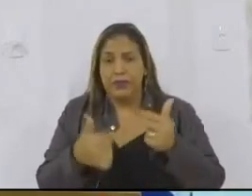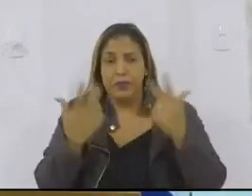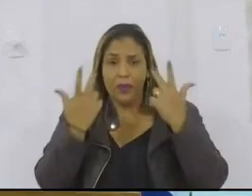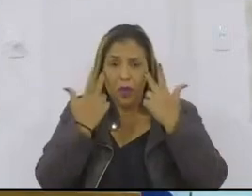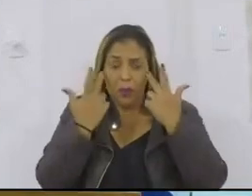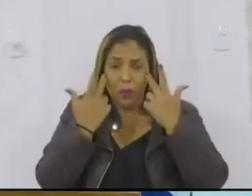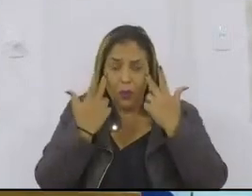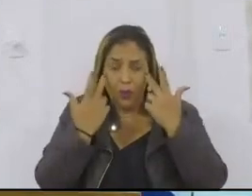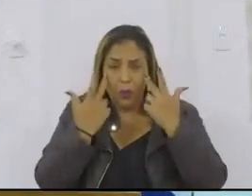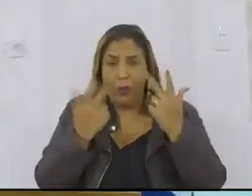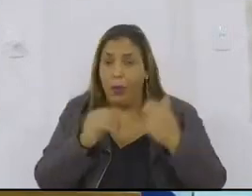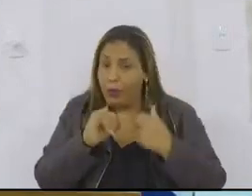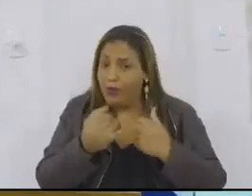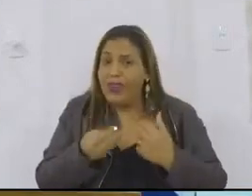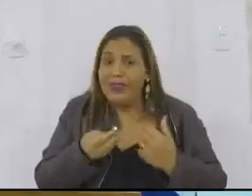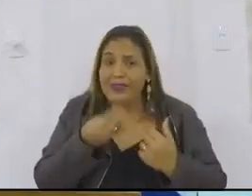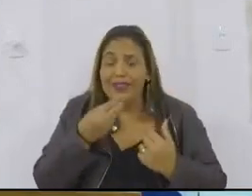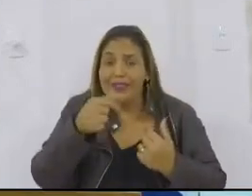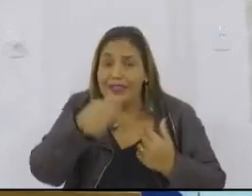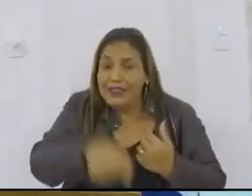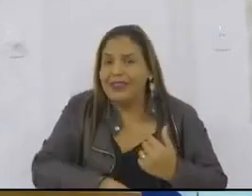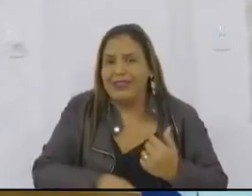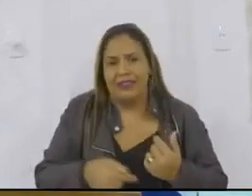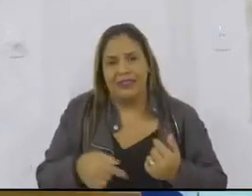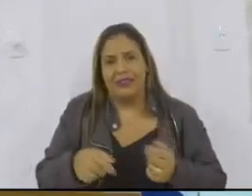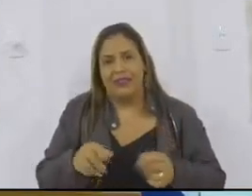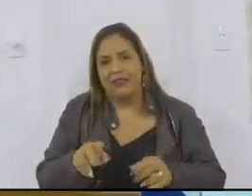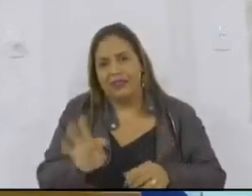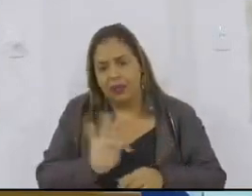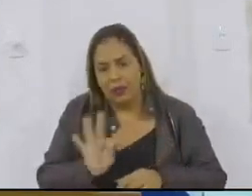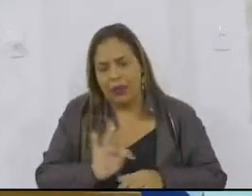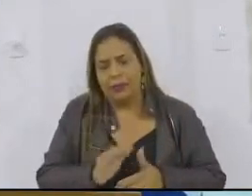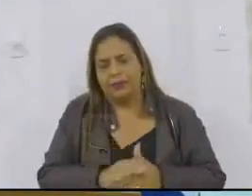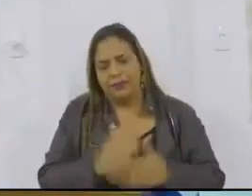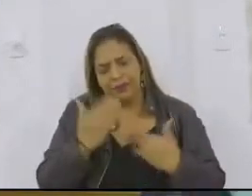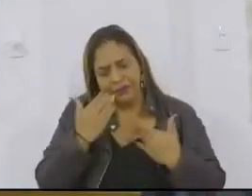eles para se implantar aqui no município de Tanguá. Obrigado, presidente.